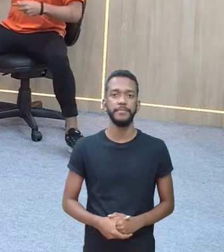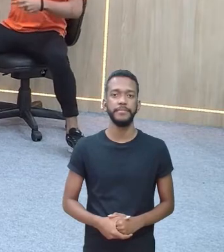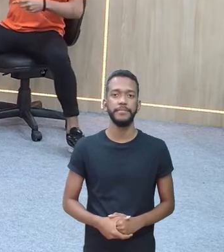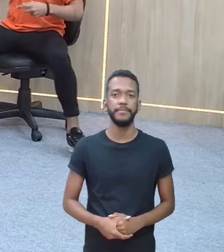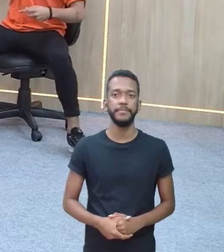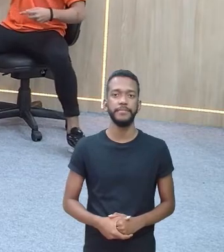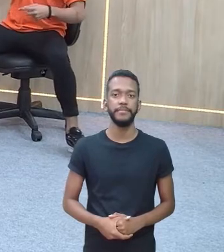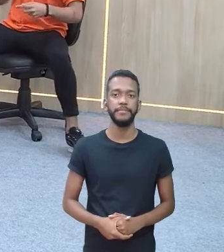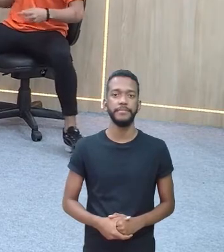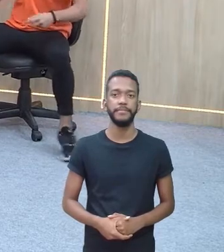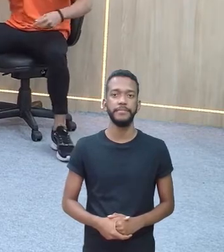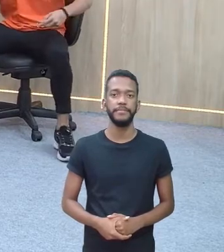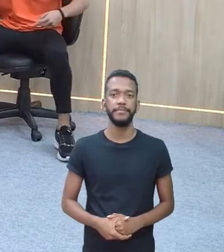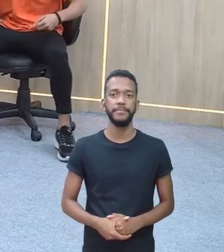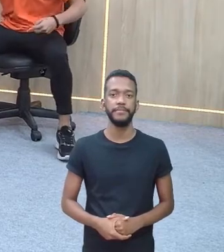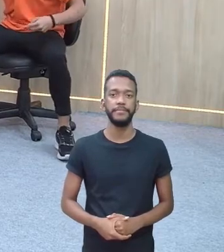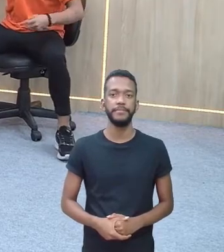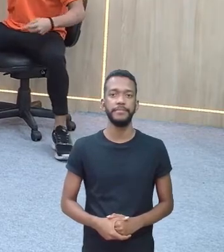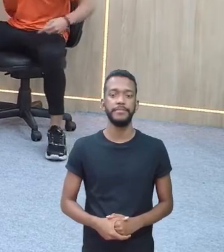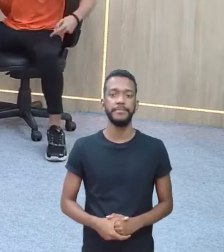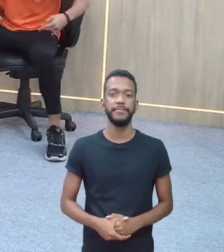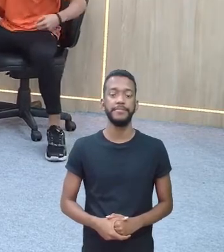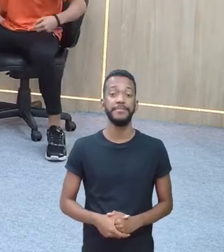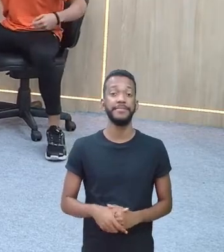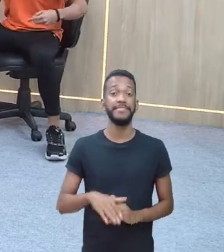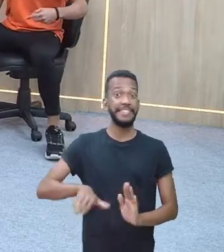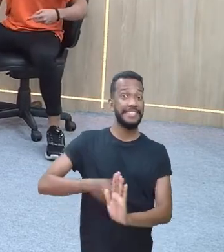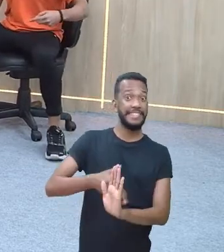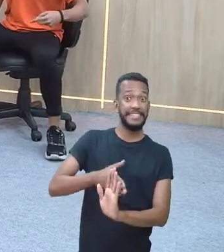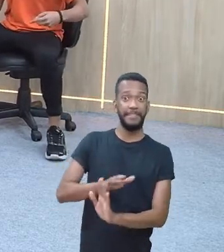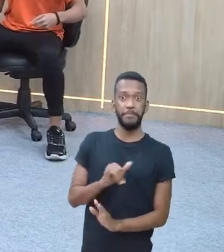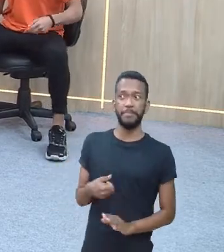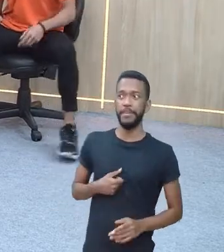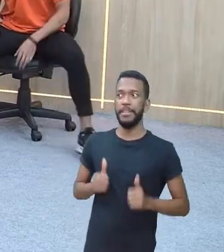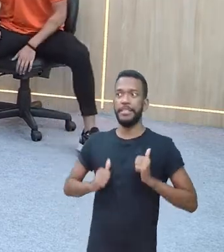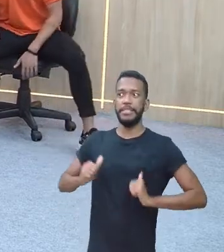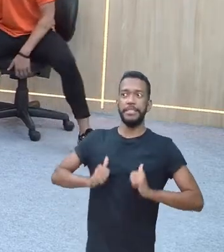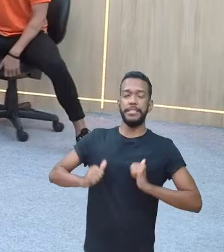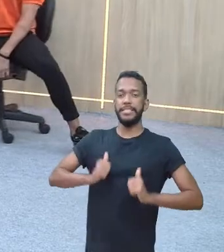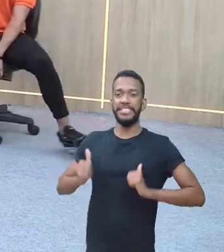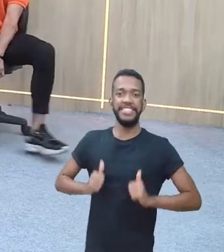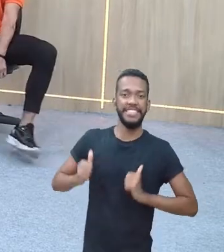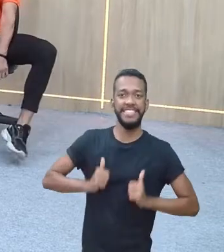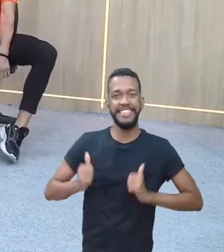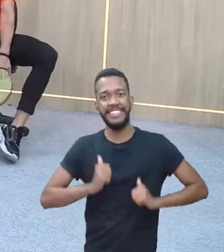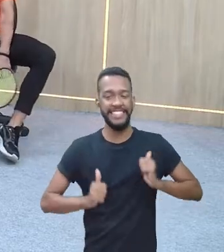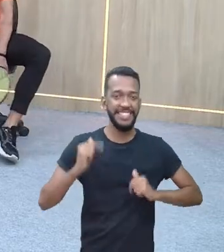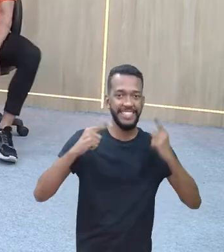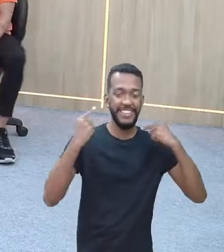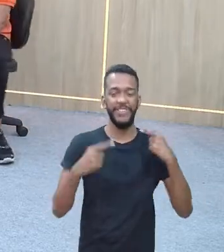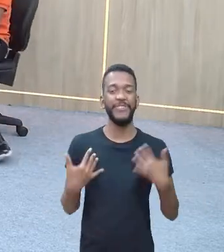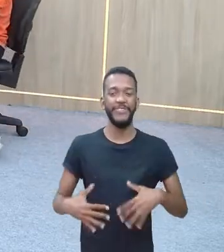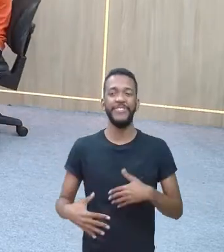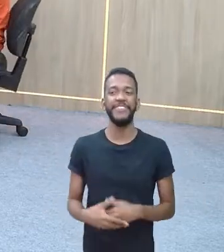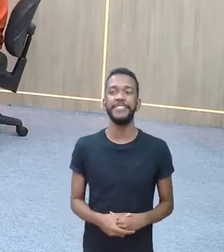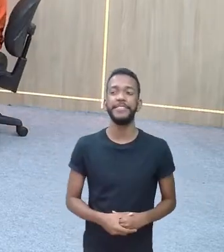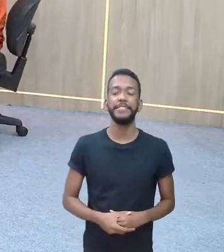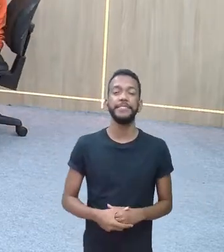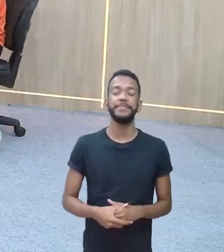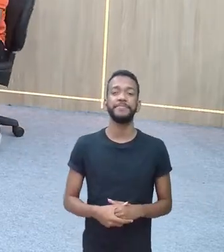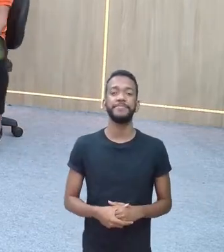Eita! Uhul! Bia tá doidinha ali, rapaz. Bia hoje me mata. Bia hoje tá doidinha.